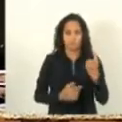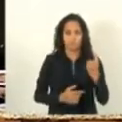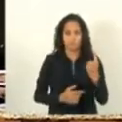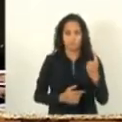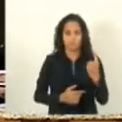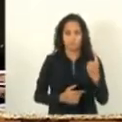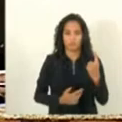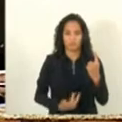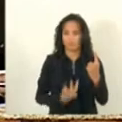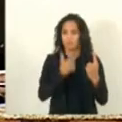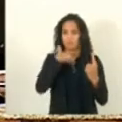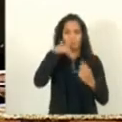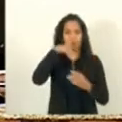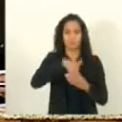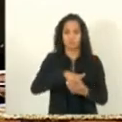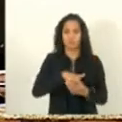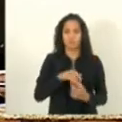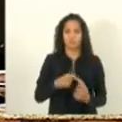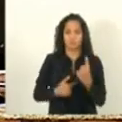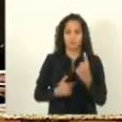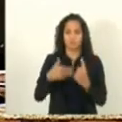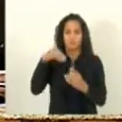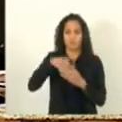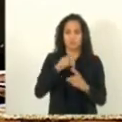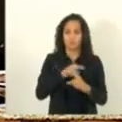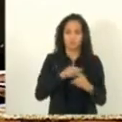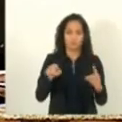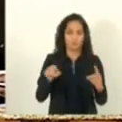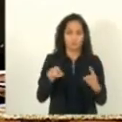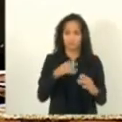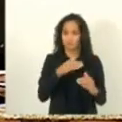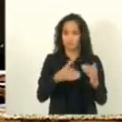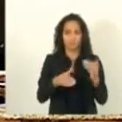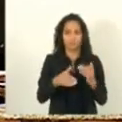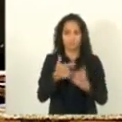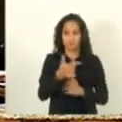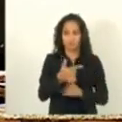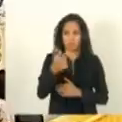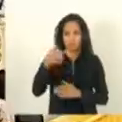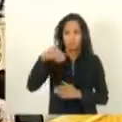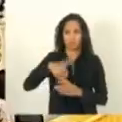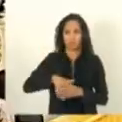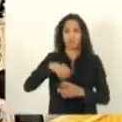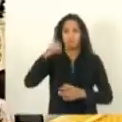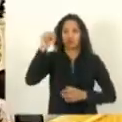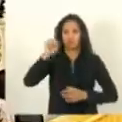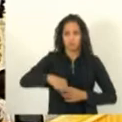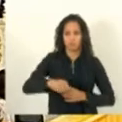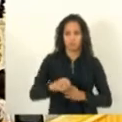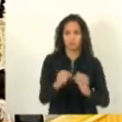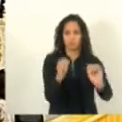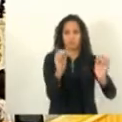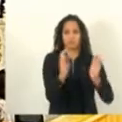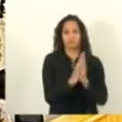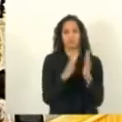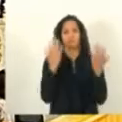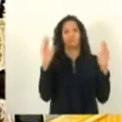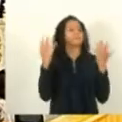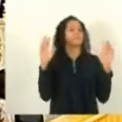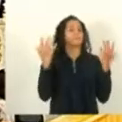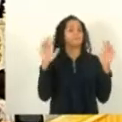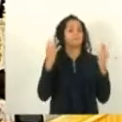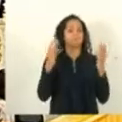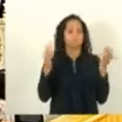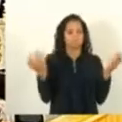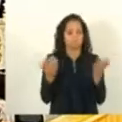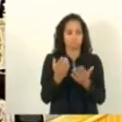Uma abstenção, um voto não e 27 votos sim. Sendo assim, fica